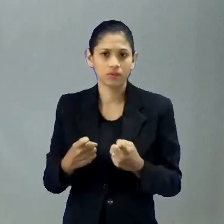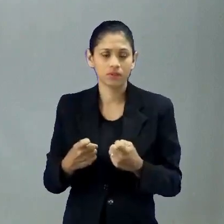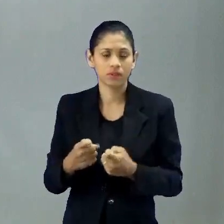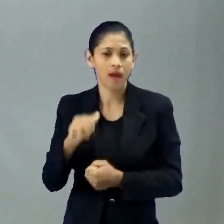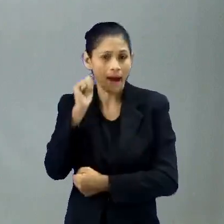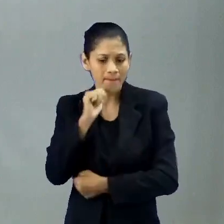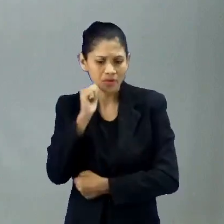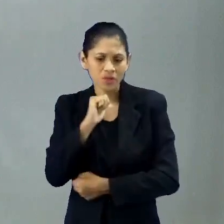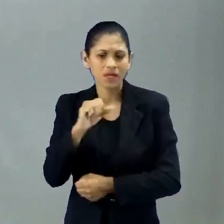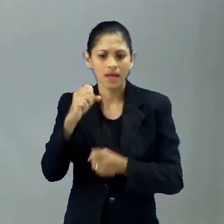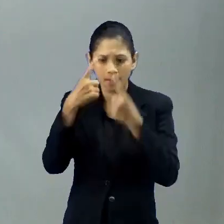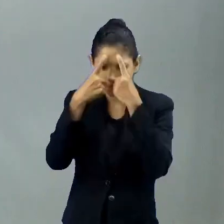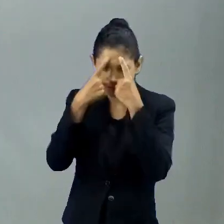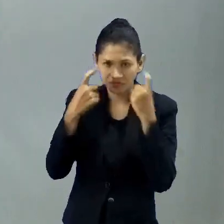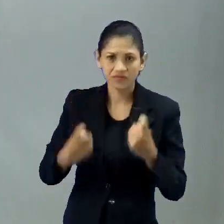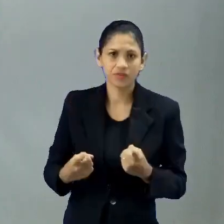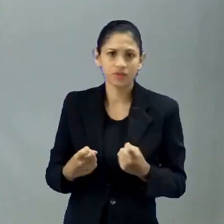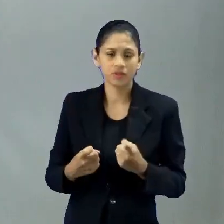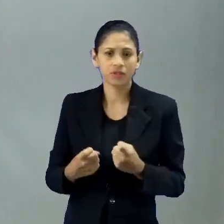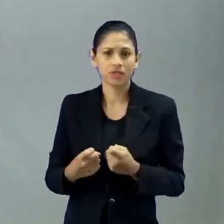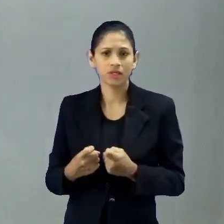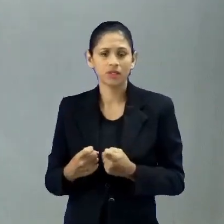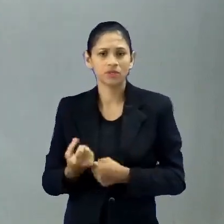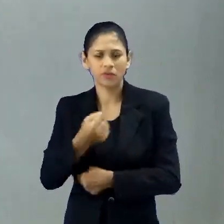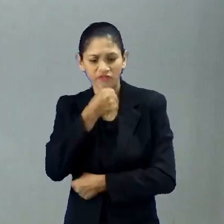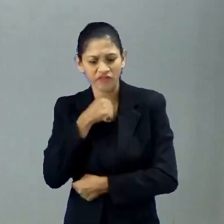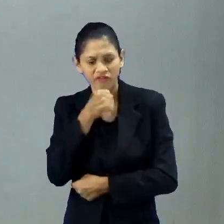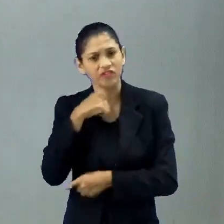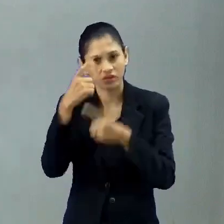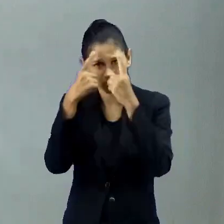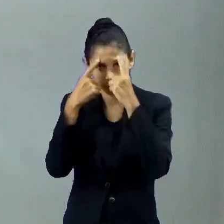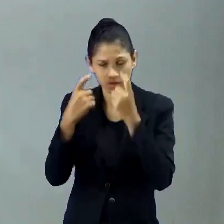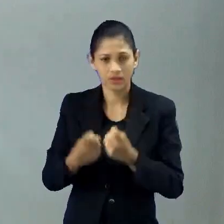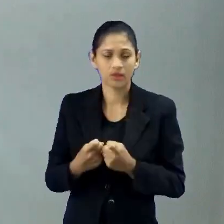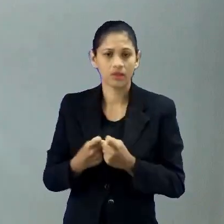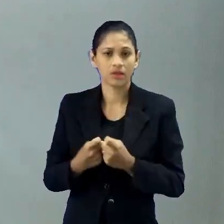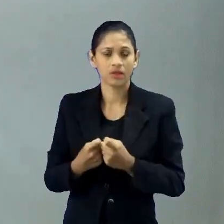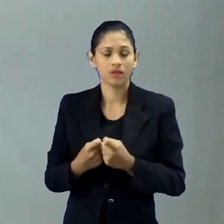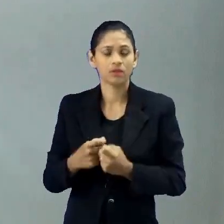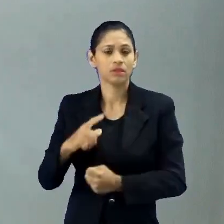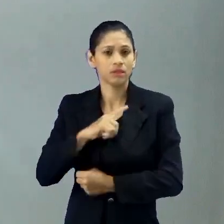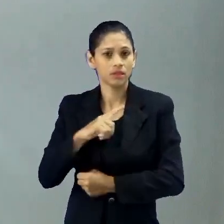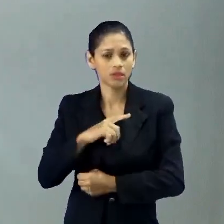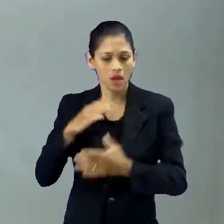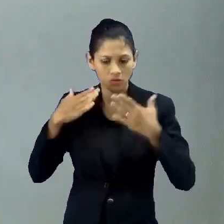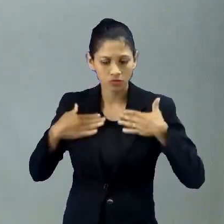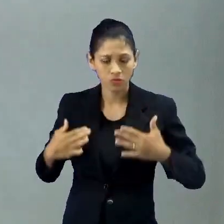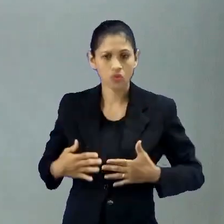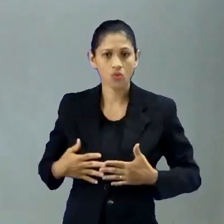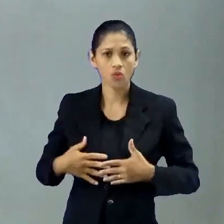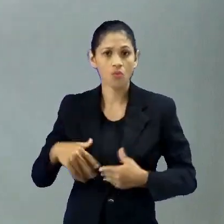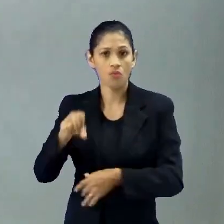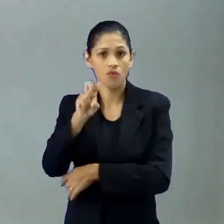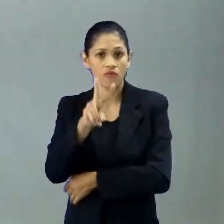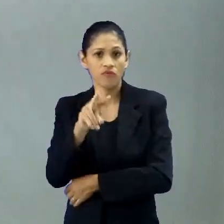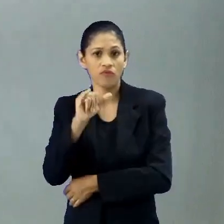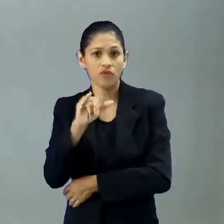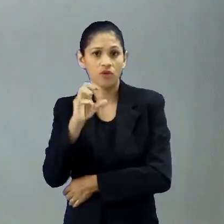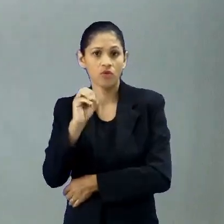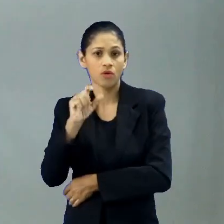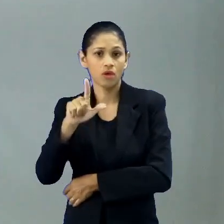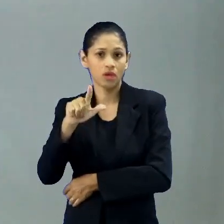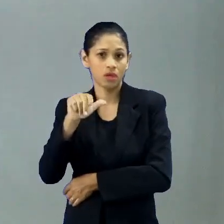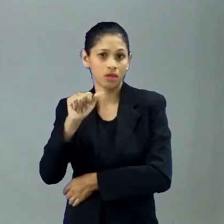corpo violado. Um idoso que ele é agredido também está tendo o seu corpo violado, Então,